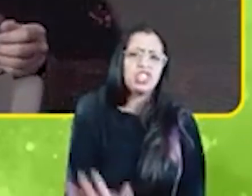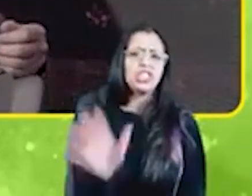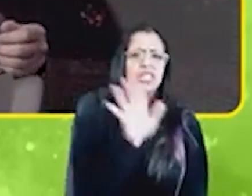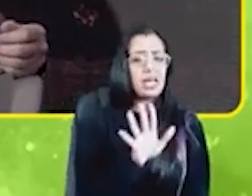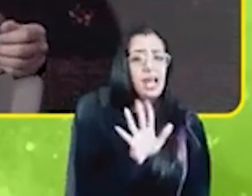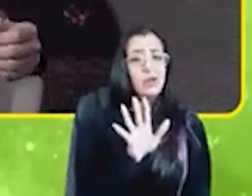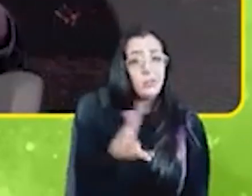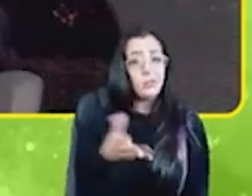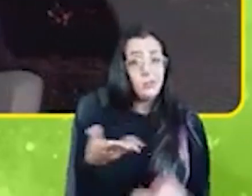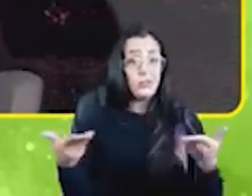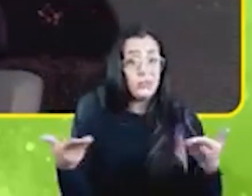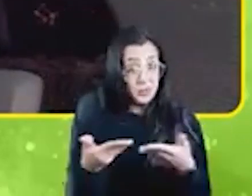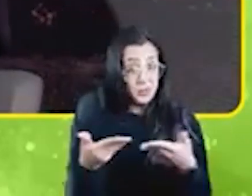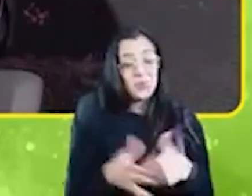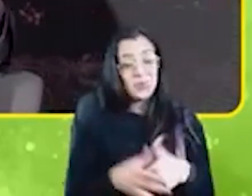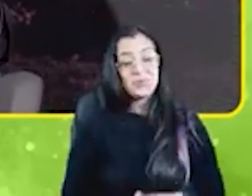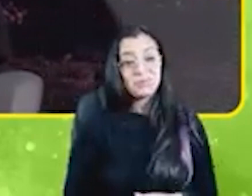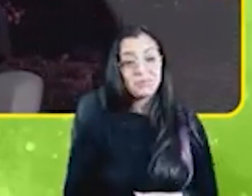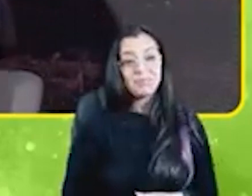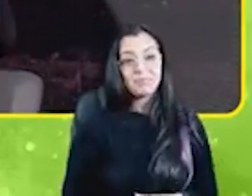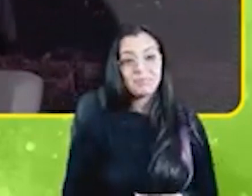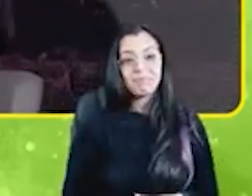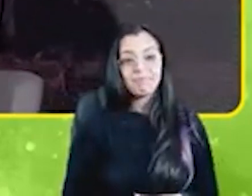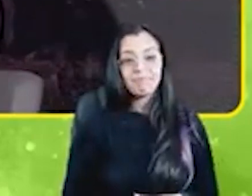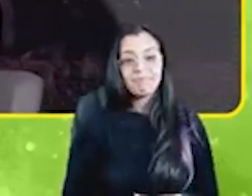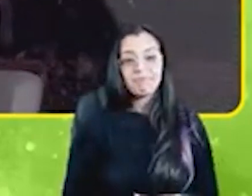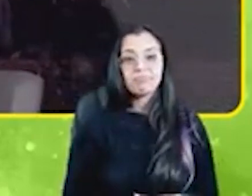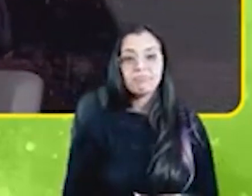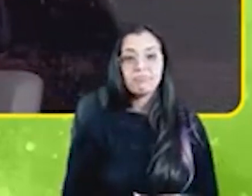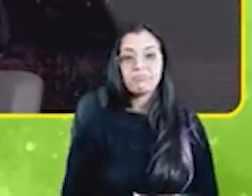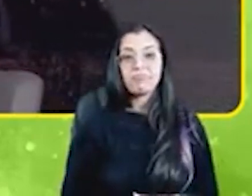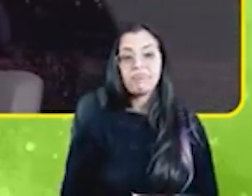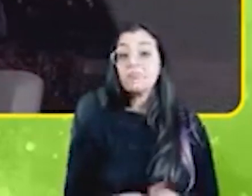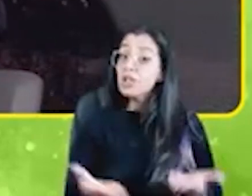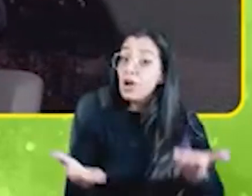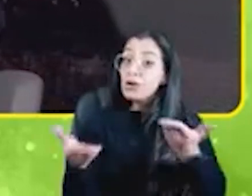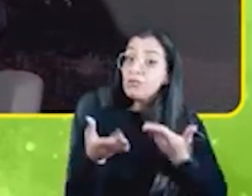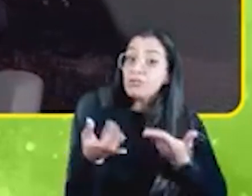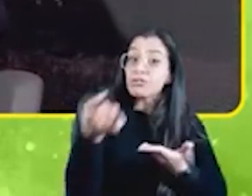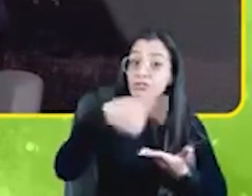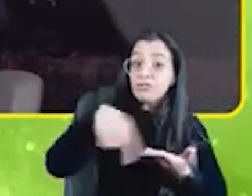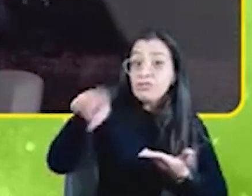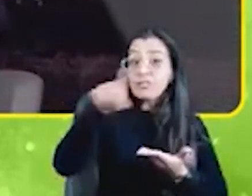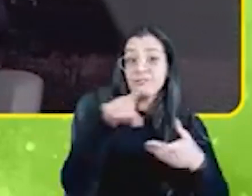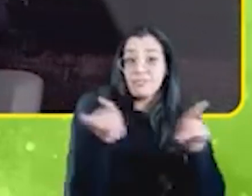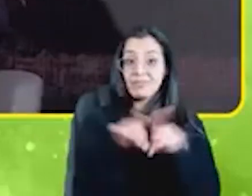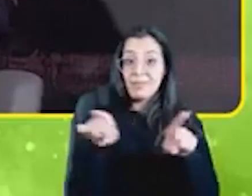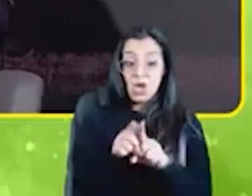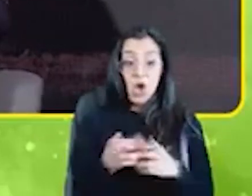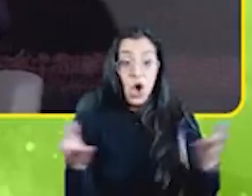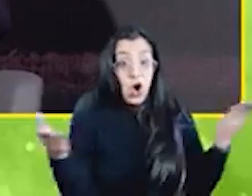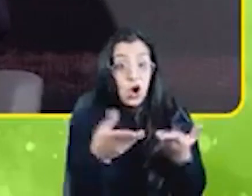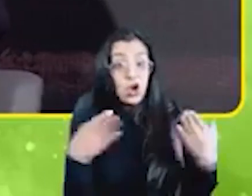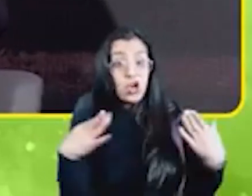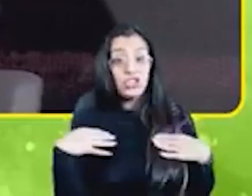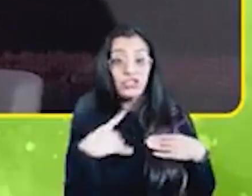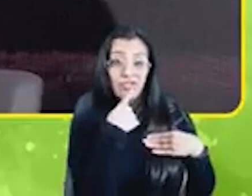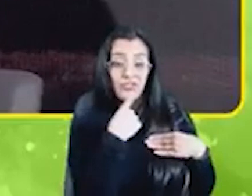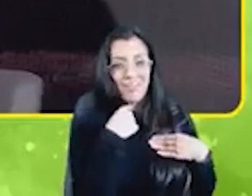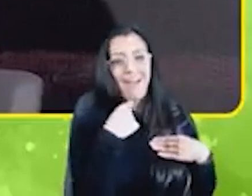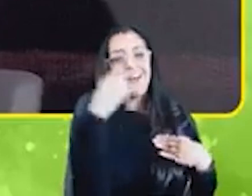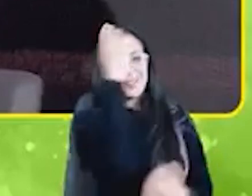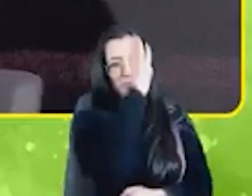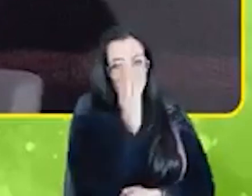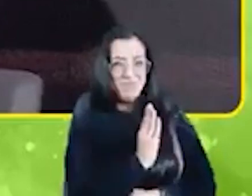dia convidamos todos para seguirem acompanhando a programação hoje como é feriado no Brasil o